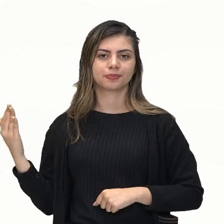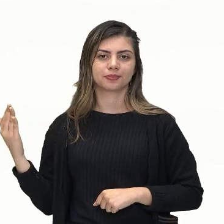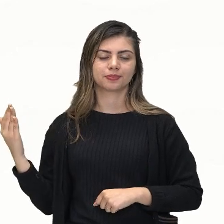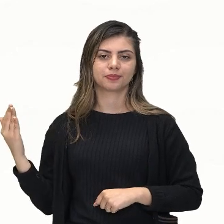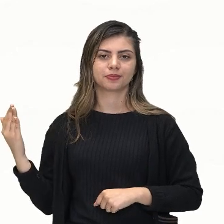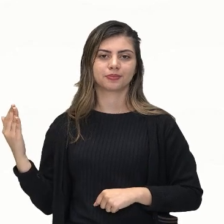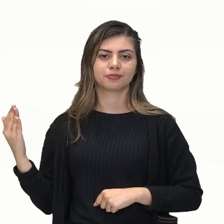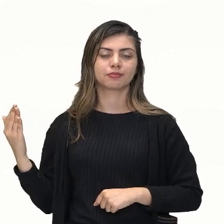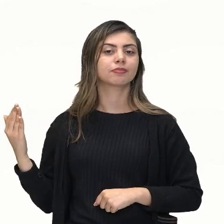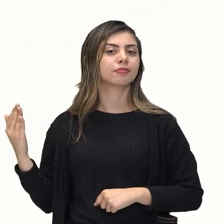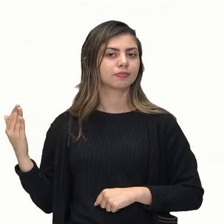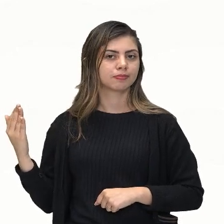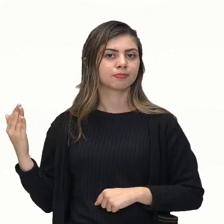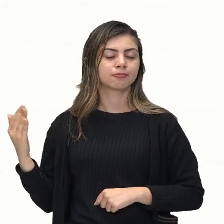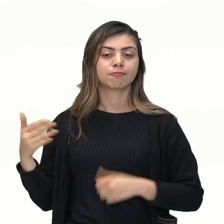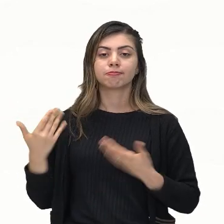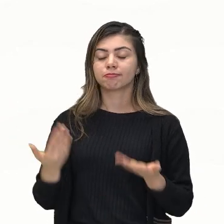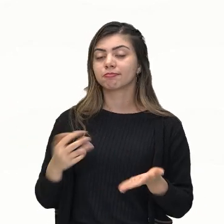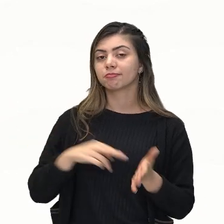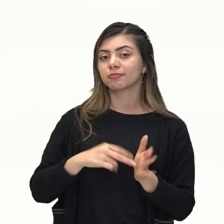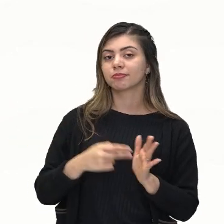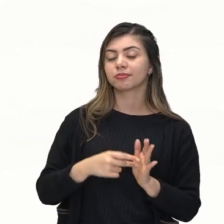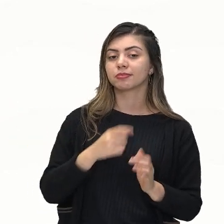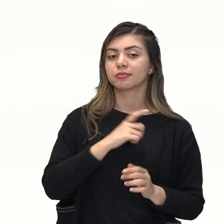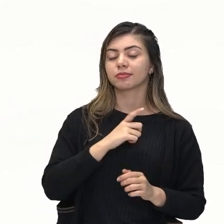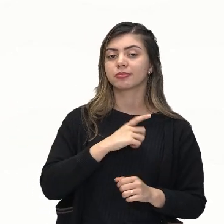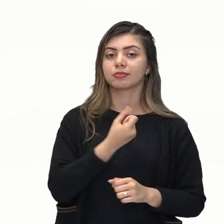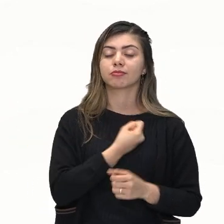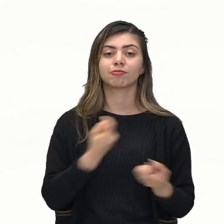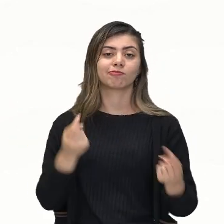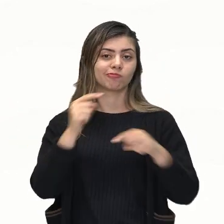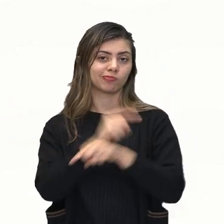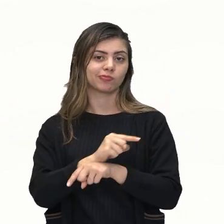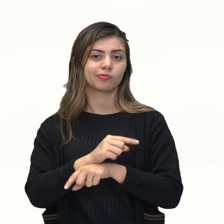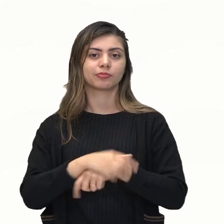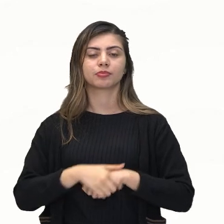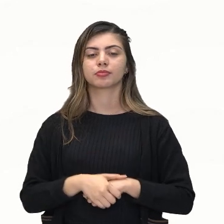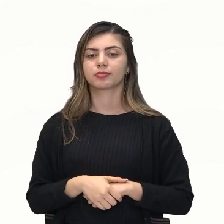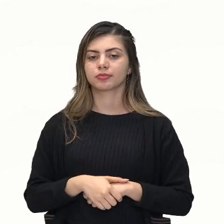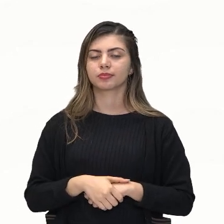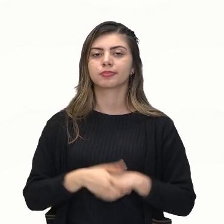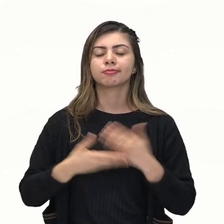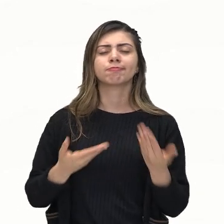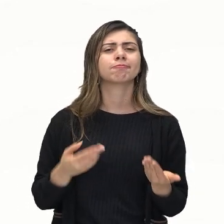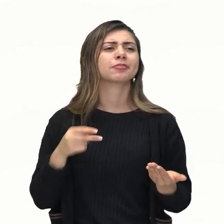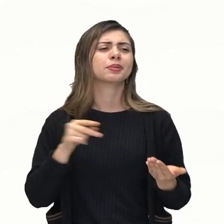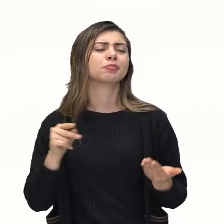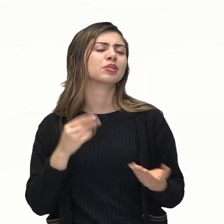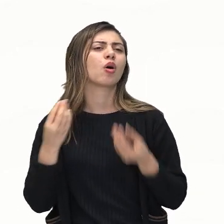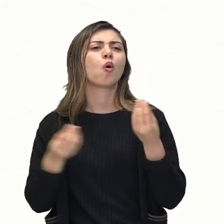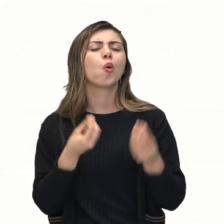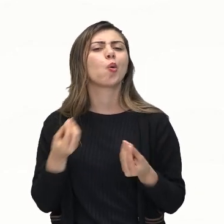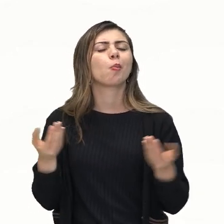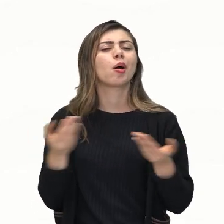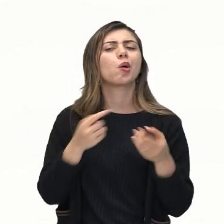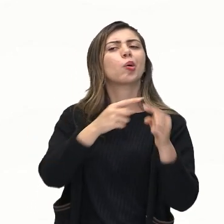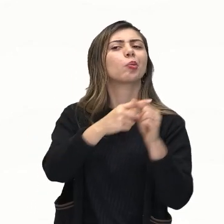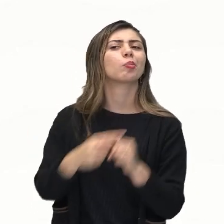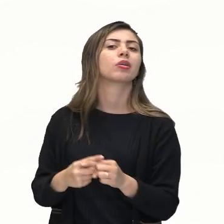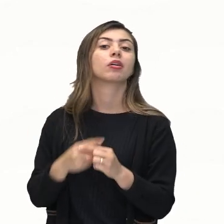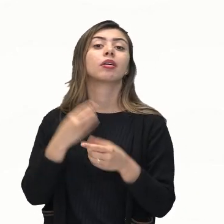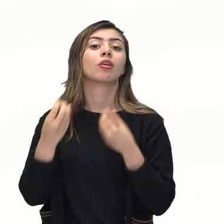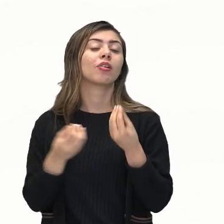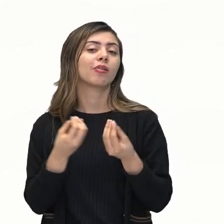tá? Significando aí grandezas inversamente proporcionais. E aí, professor, na hora de eu fazer minha multiplicação, o que